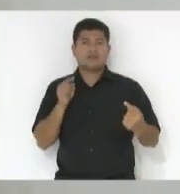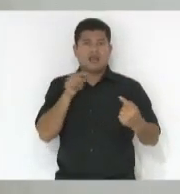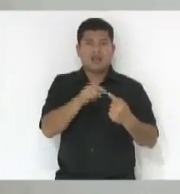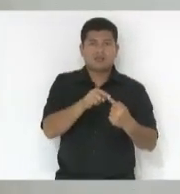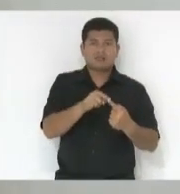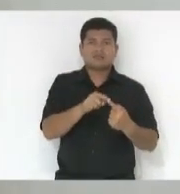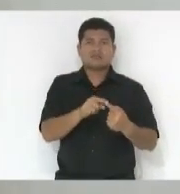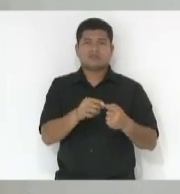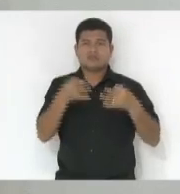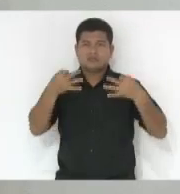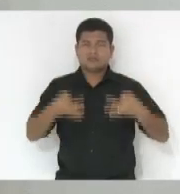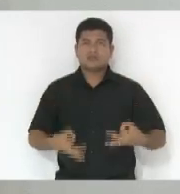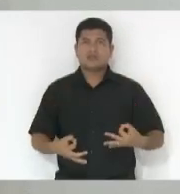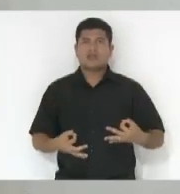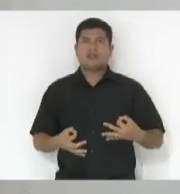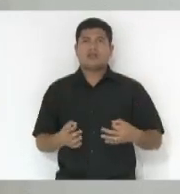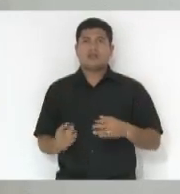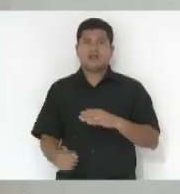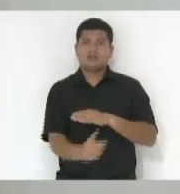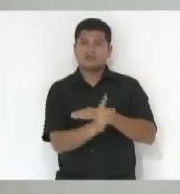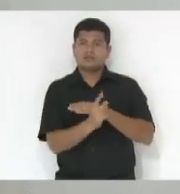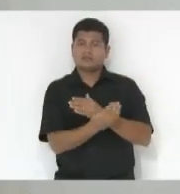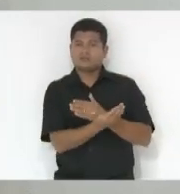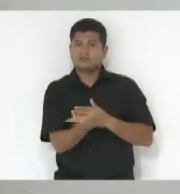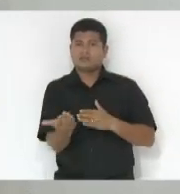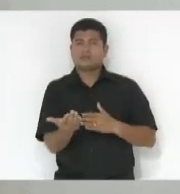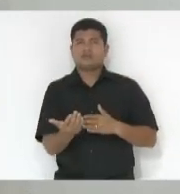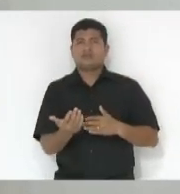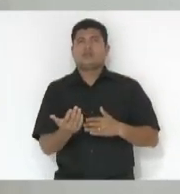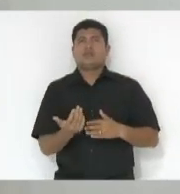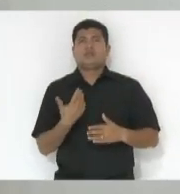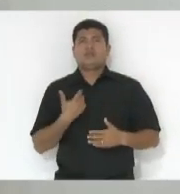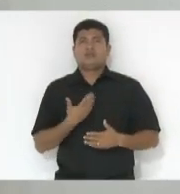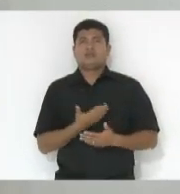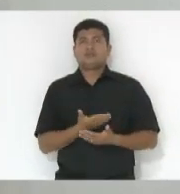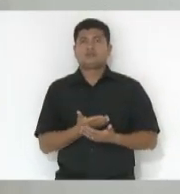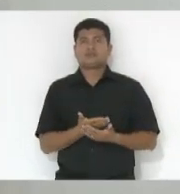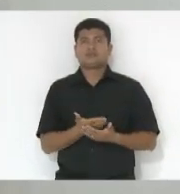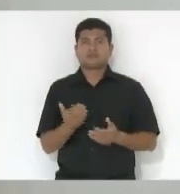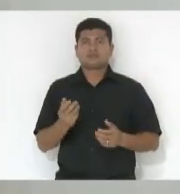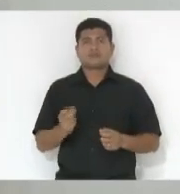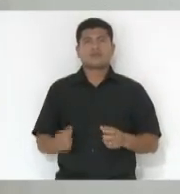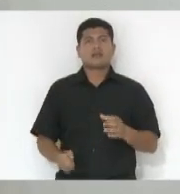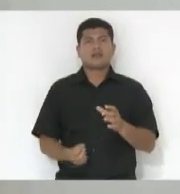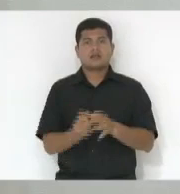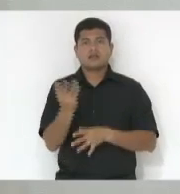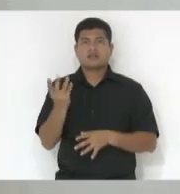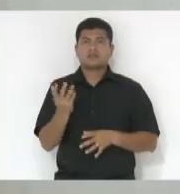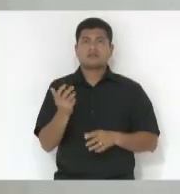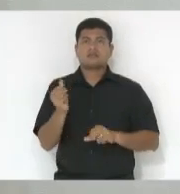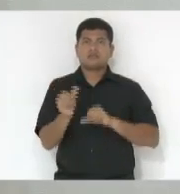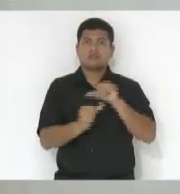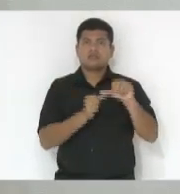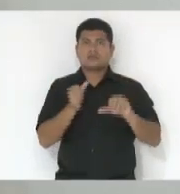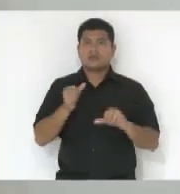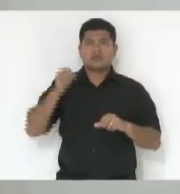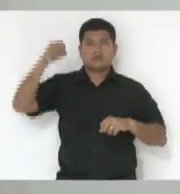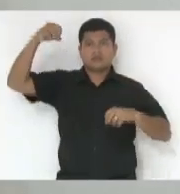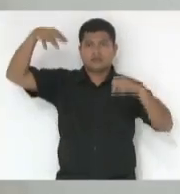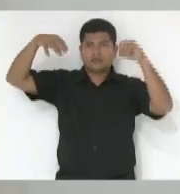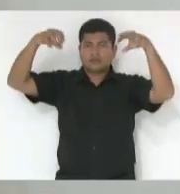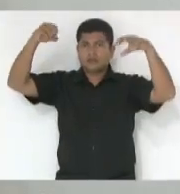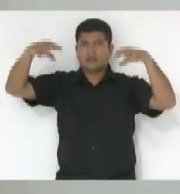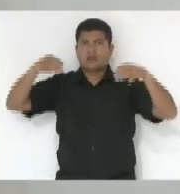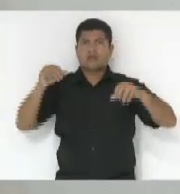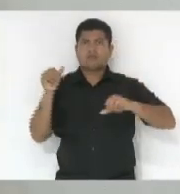dos consumidores, muitas vezes as empresas criam programas para trocas de lâmpadas, das mais antigas por